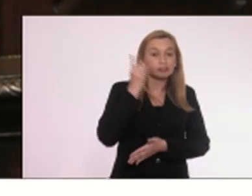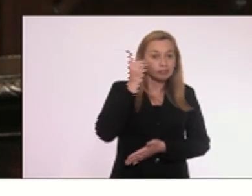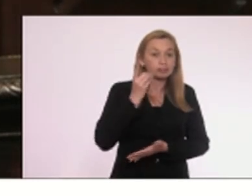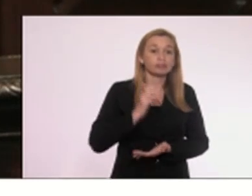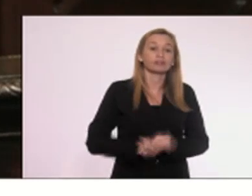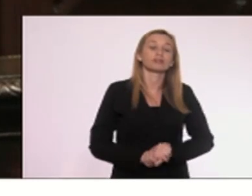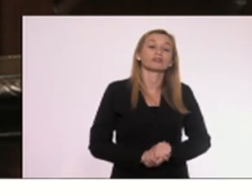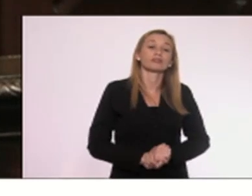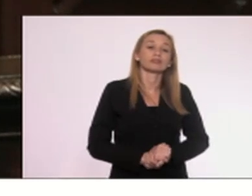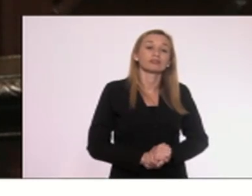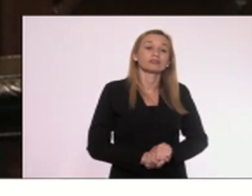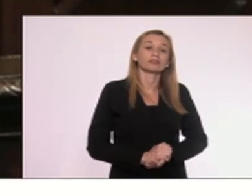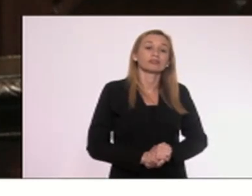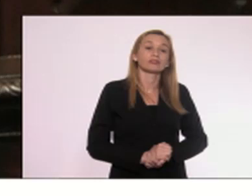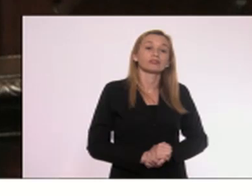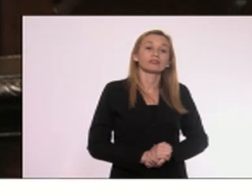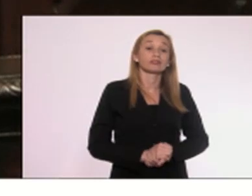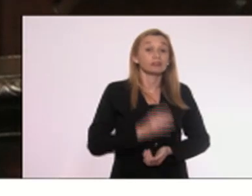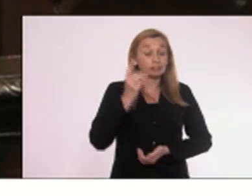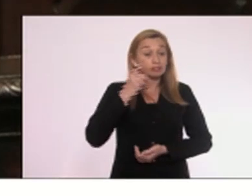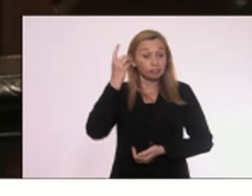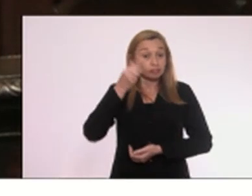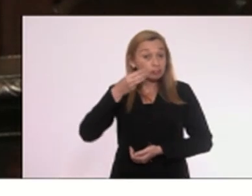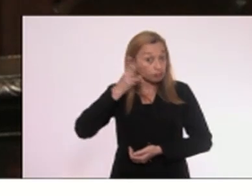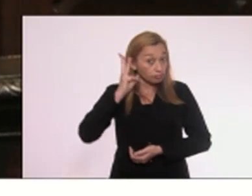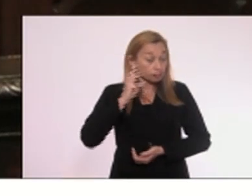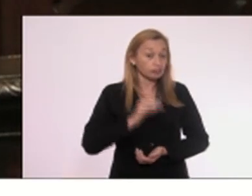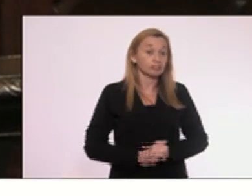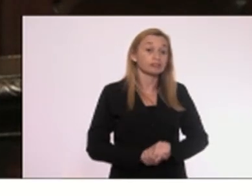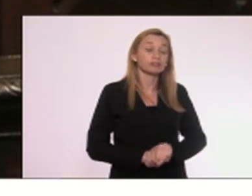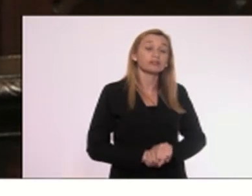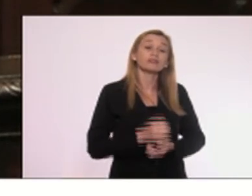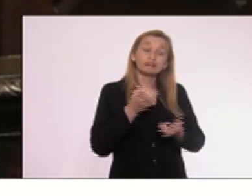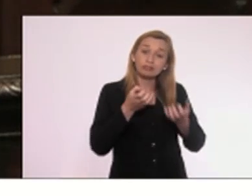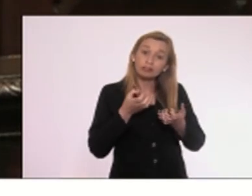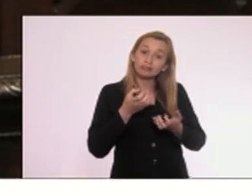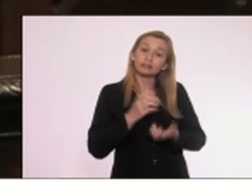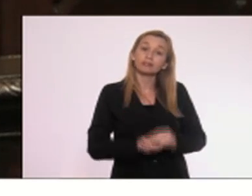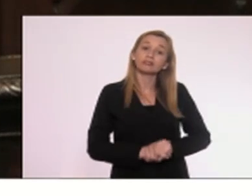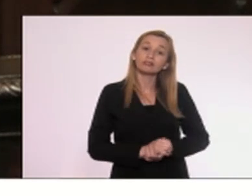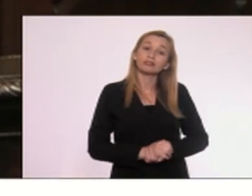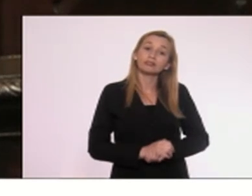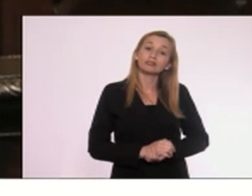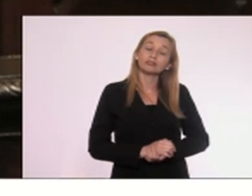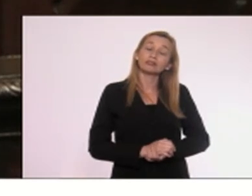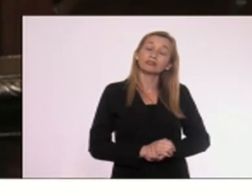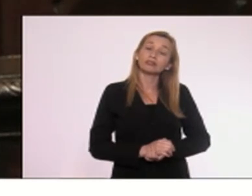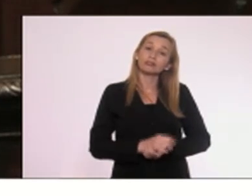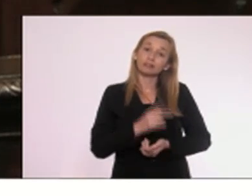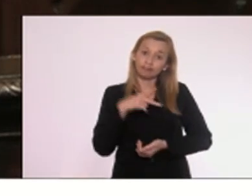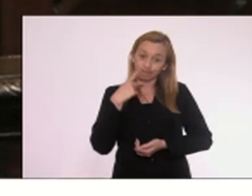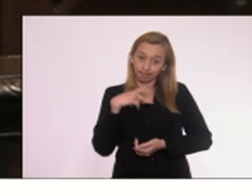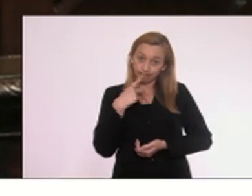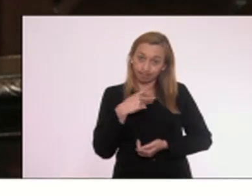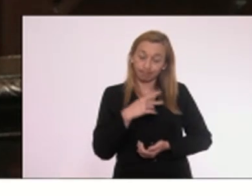parlamentares, deputado Waldeck, quero fazer um